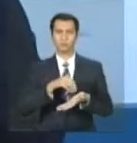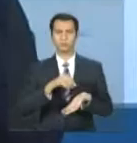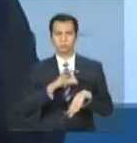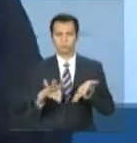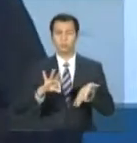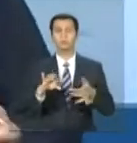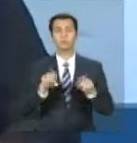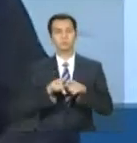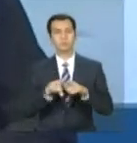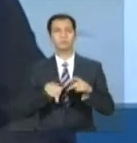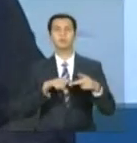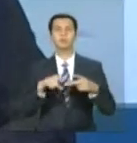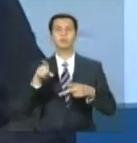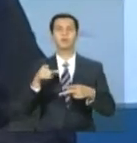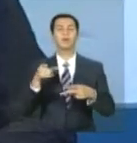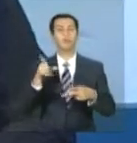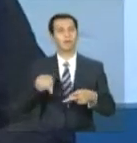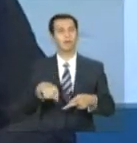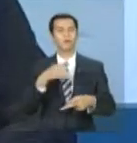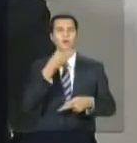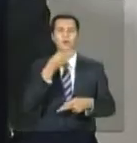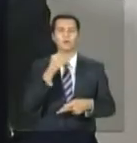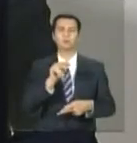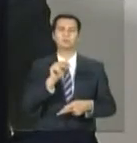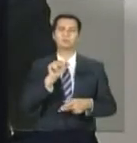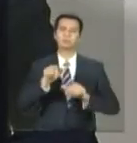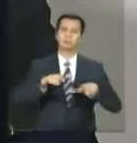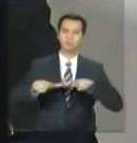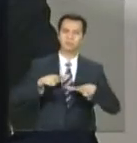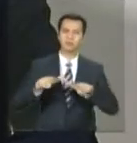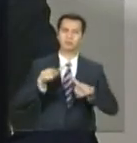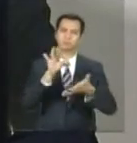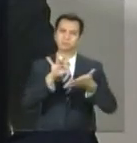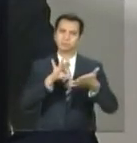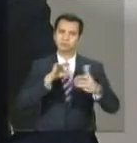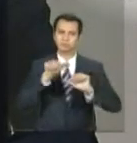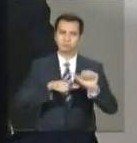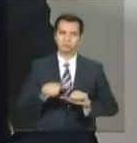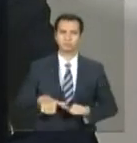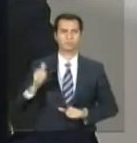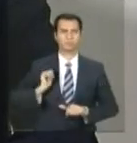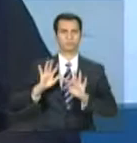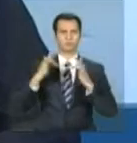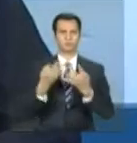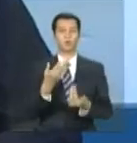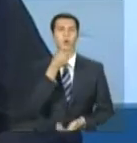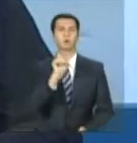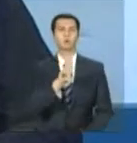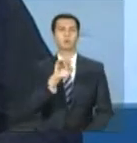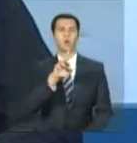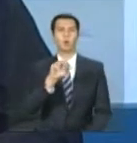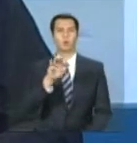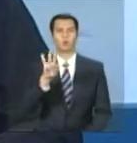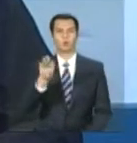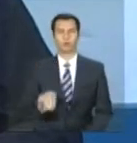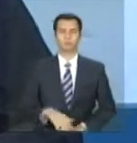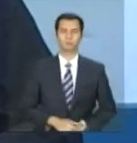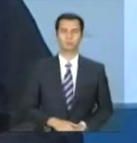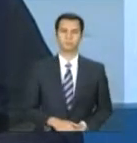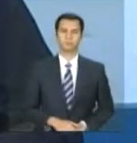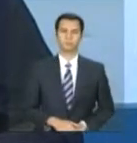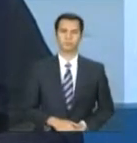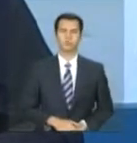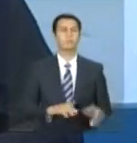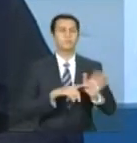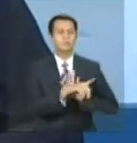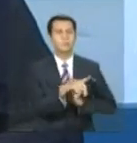o coordenador-geral de revisão de benefícios do Bolsa Família, Roberto Pojo. Bom, a primeira pergunta então vai para